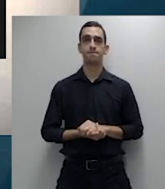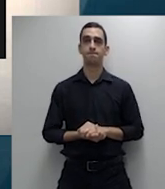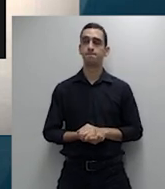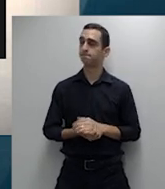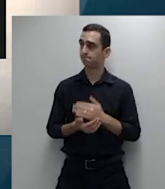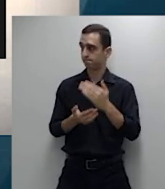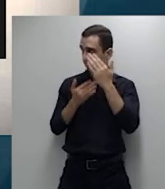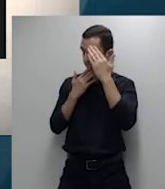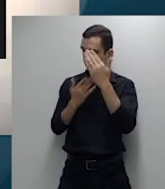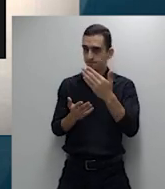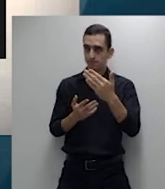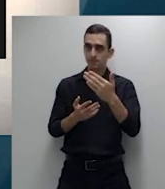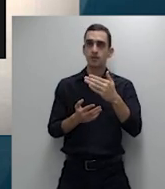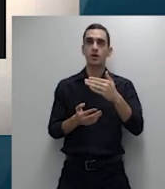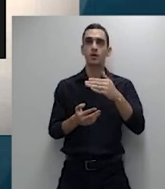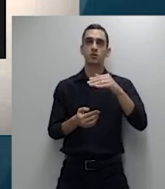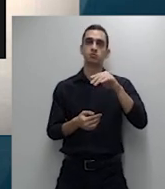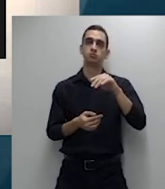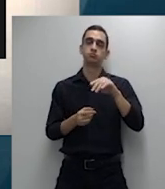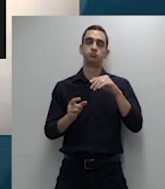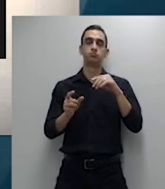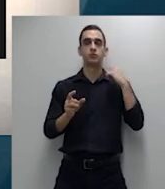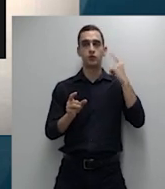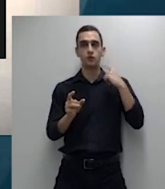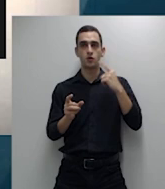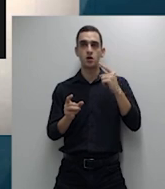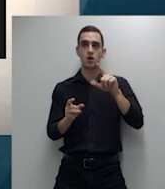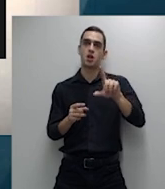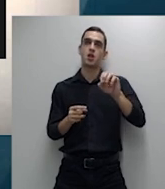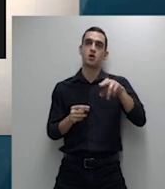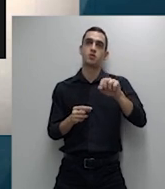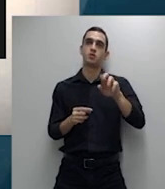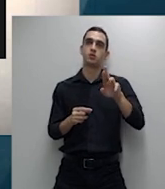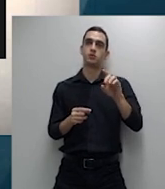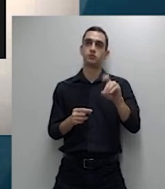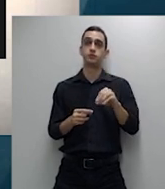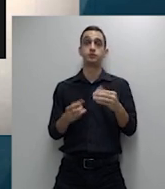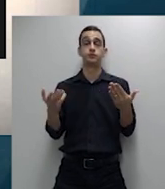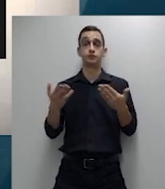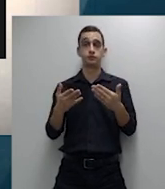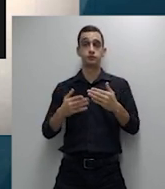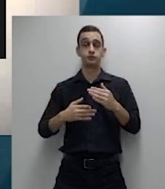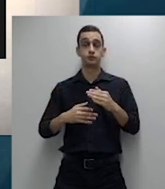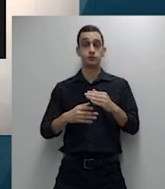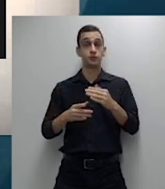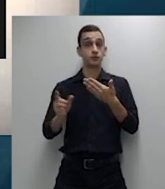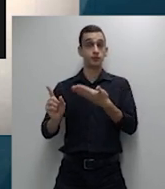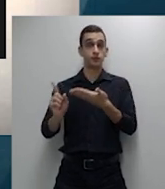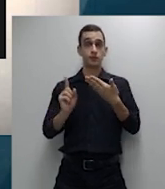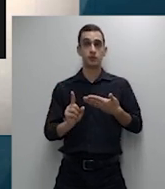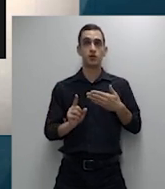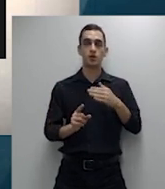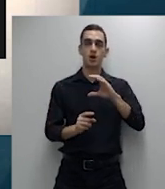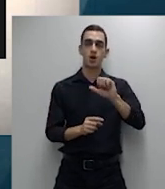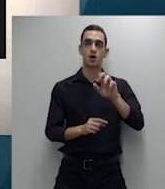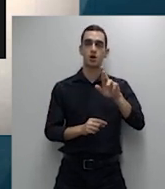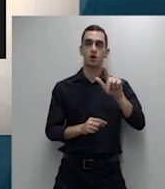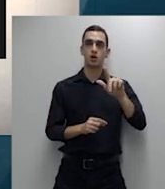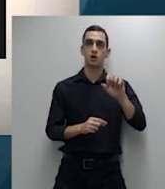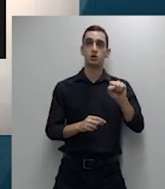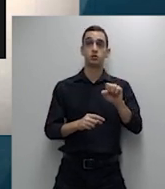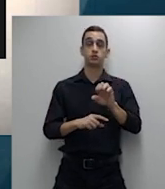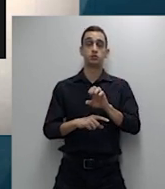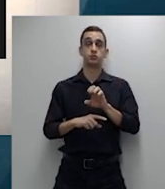muito obrigado Leonardo é para a palavra então agora o estado do Rio de Janeiro Dr Carlos da